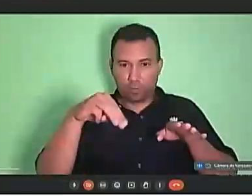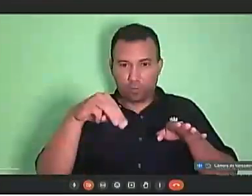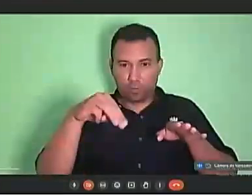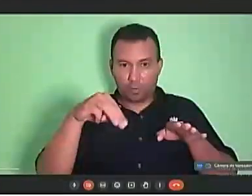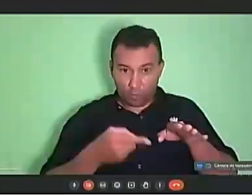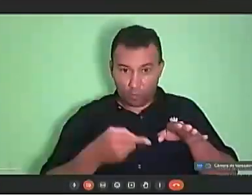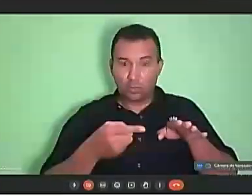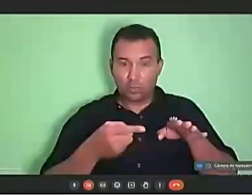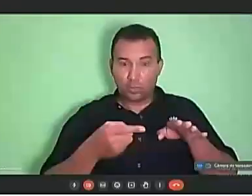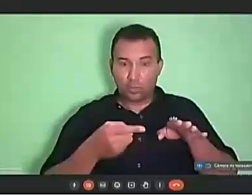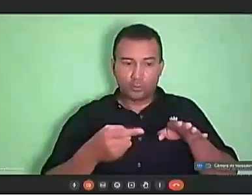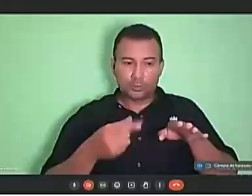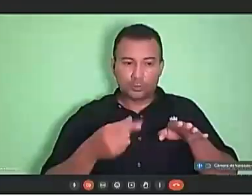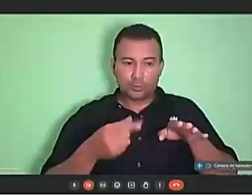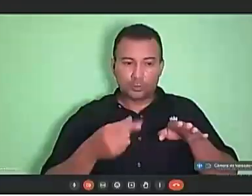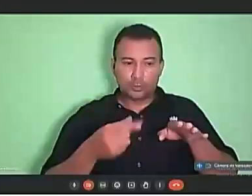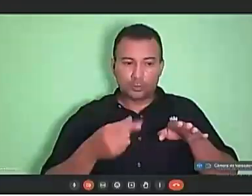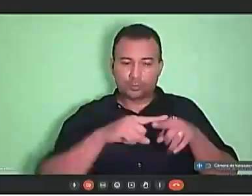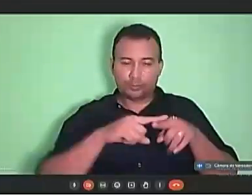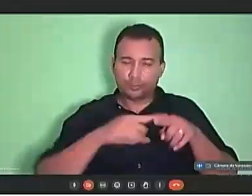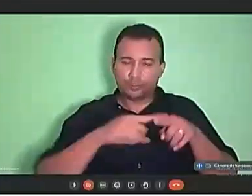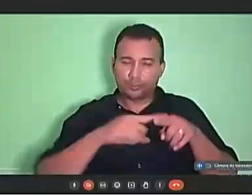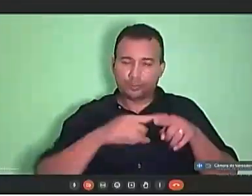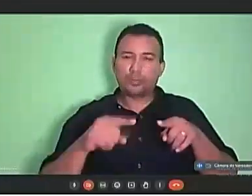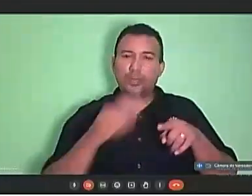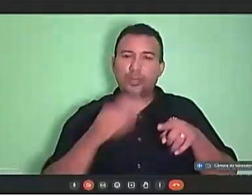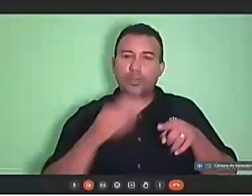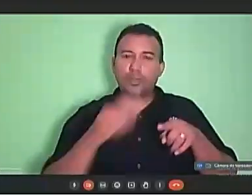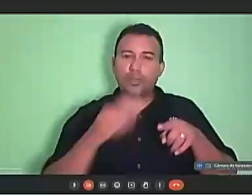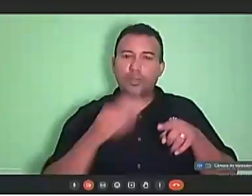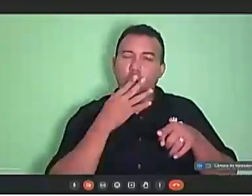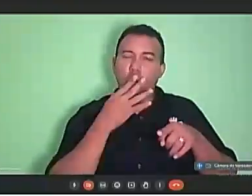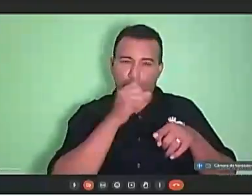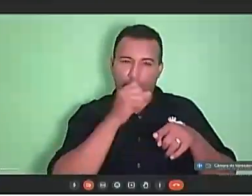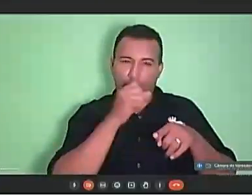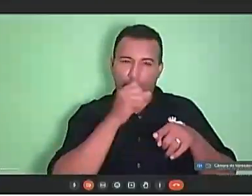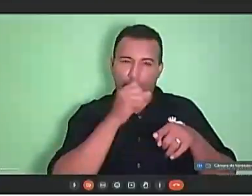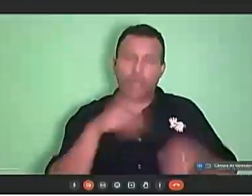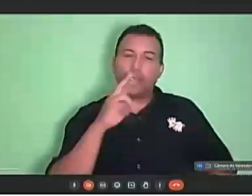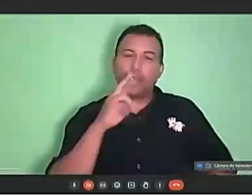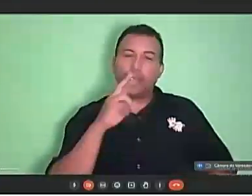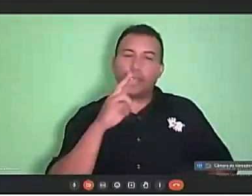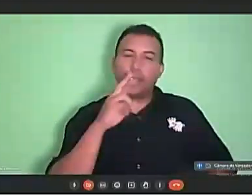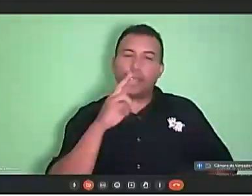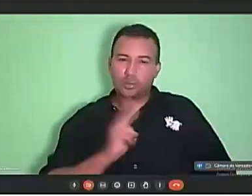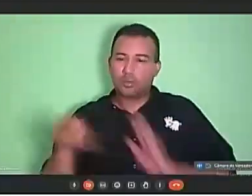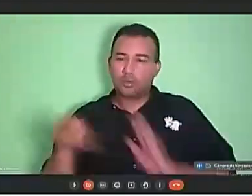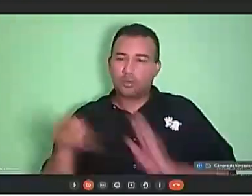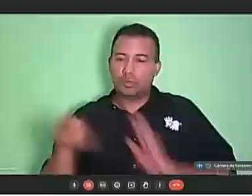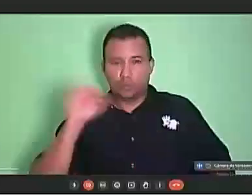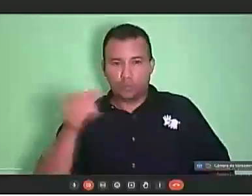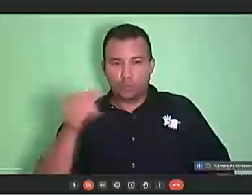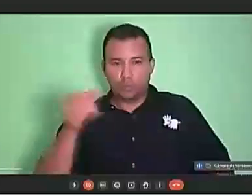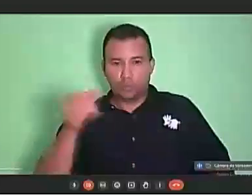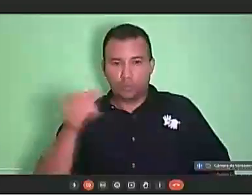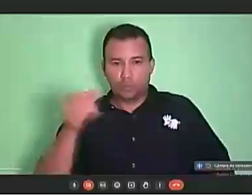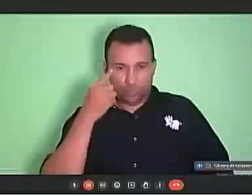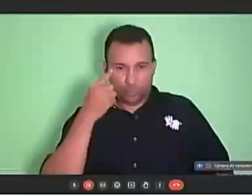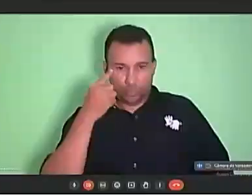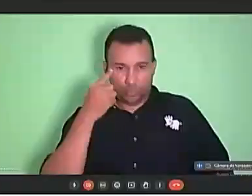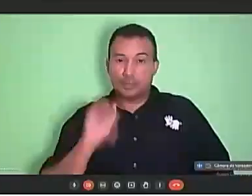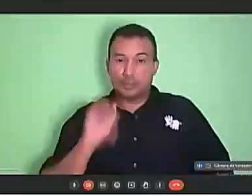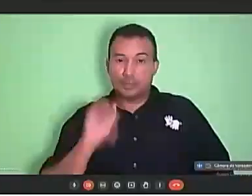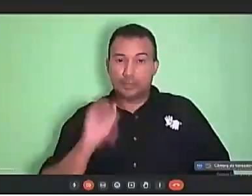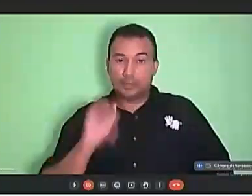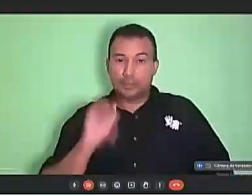esse ponto laranja. O ponto laranja é o resultado dos japoneses. Para uma escavação de 5 metros na corredeira e a linha de 1